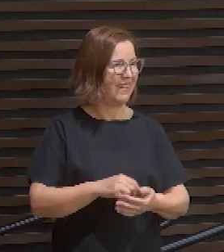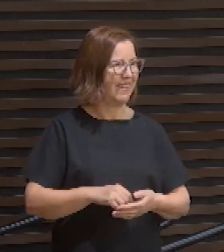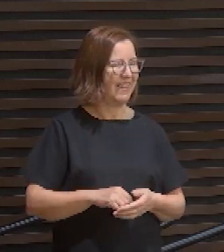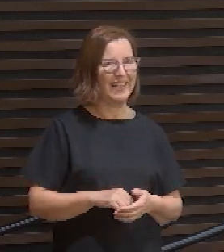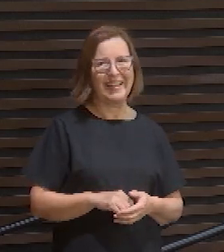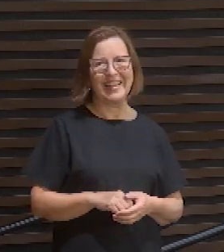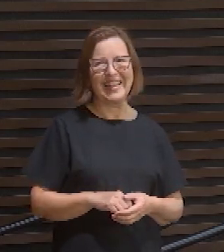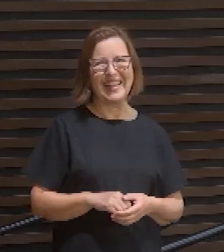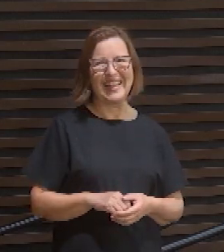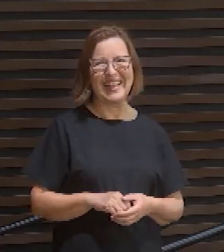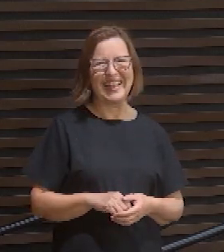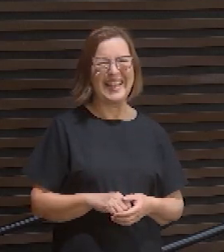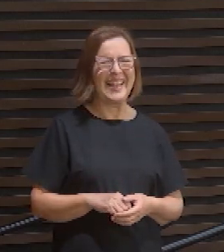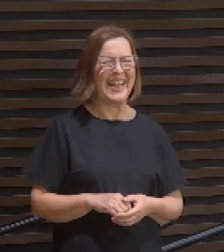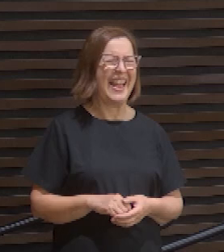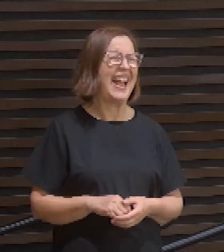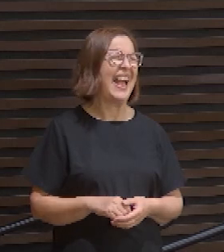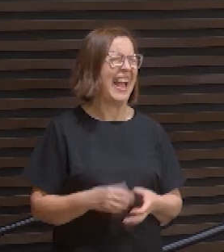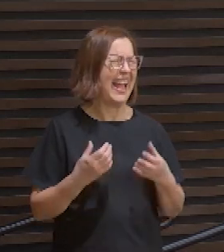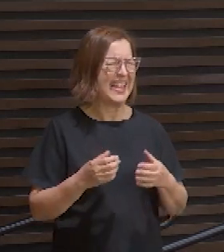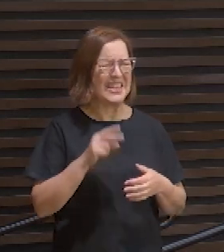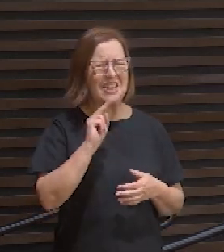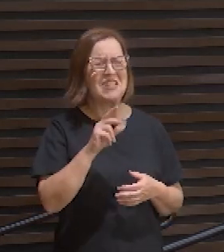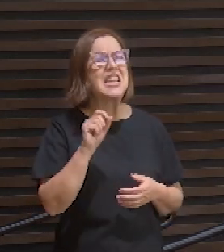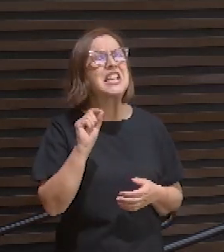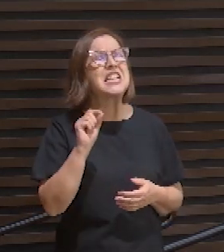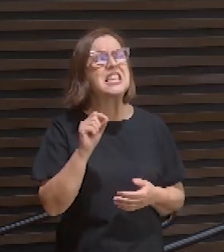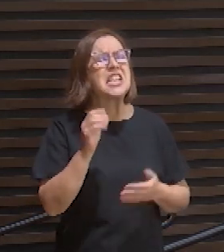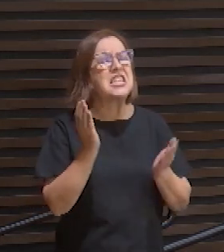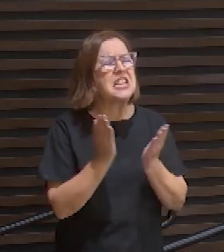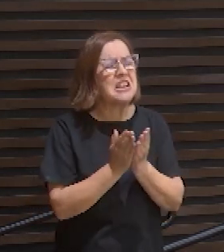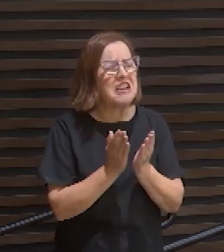É para ver quem que era crente mesmo.